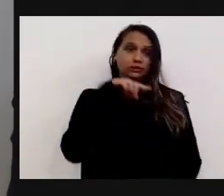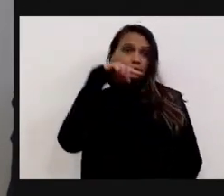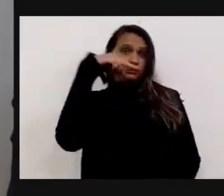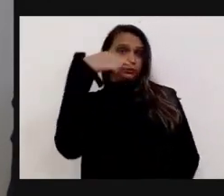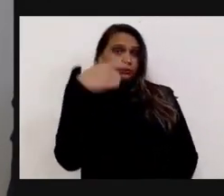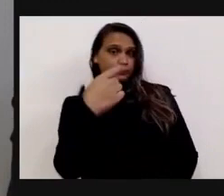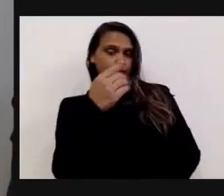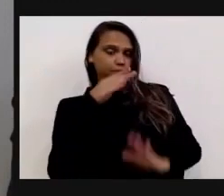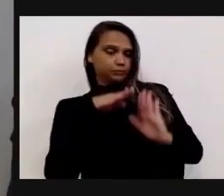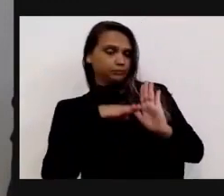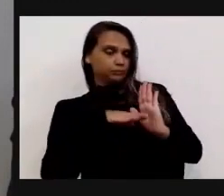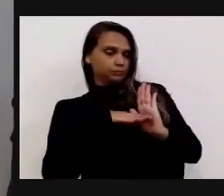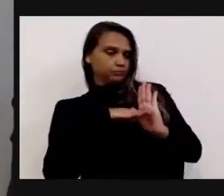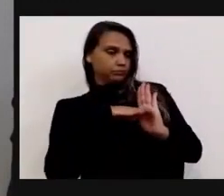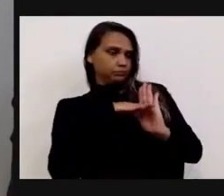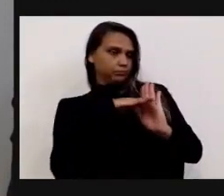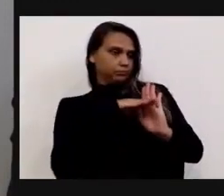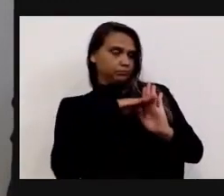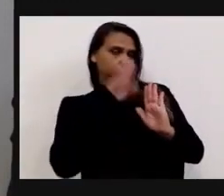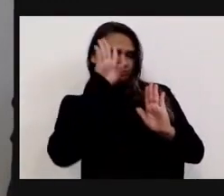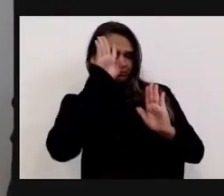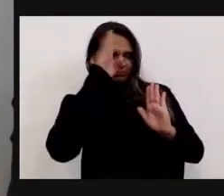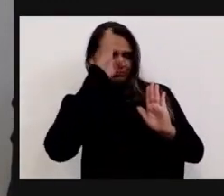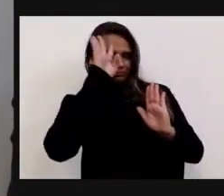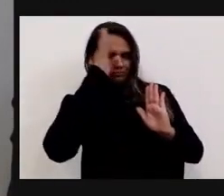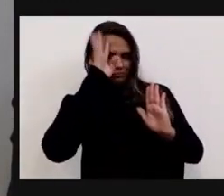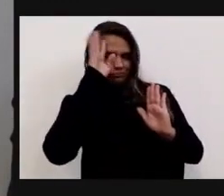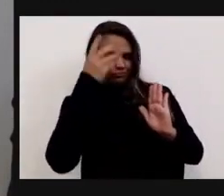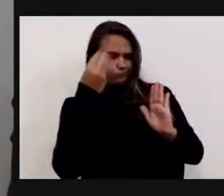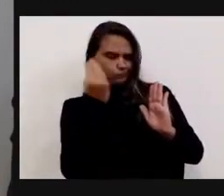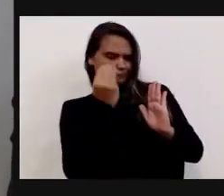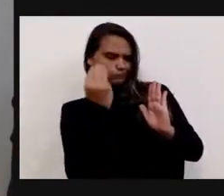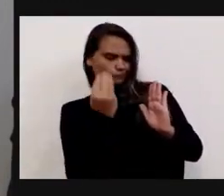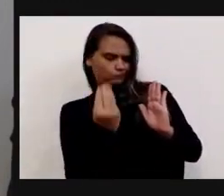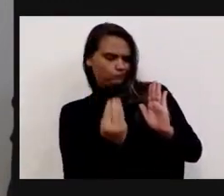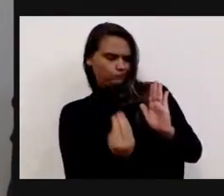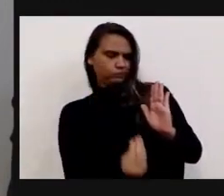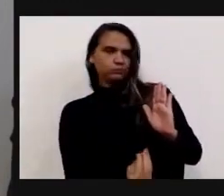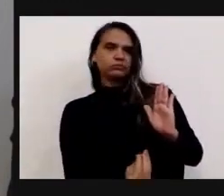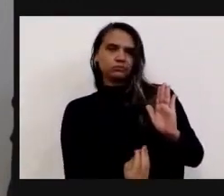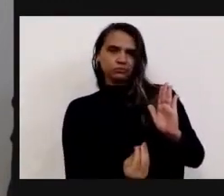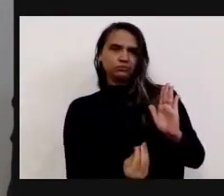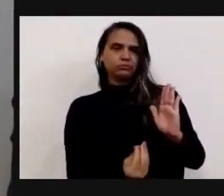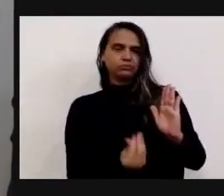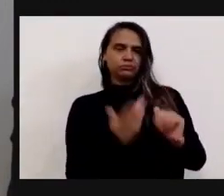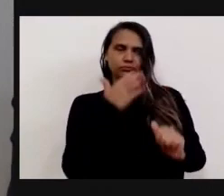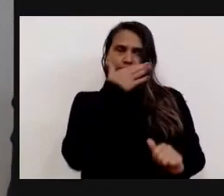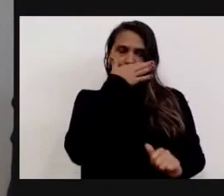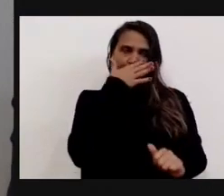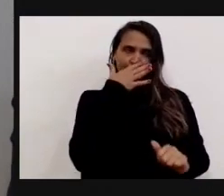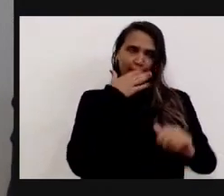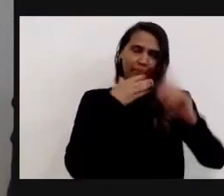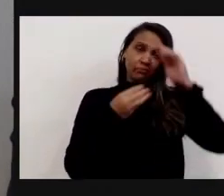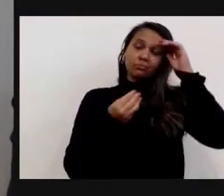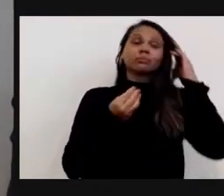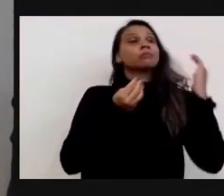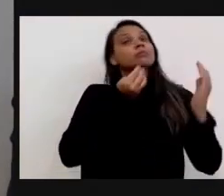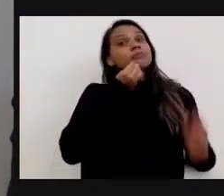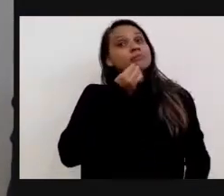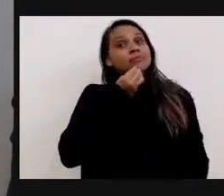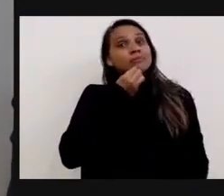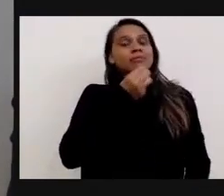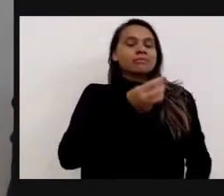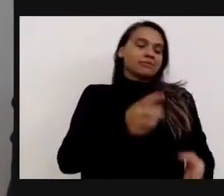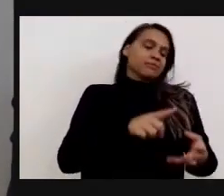soluções ainda não feitos né Não adianta fazer coisas fazer mais do mesmo vamos testar e testar